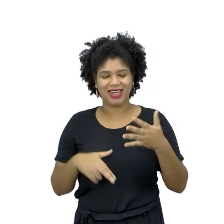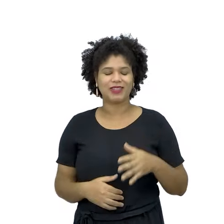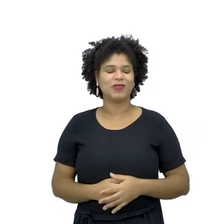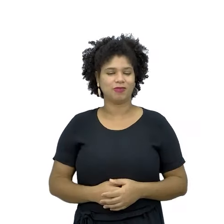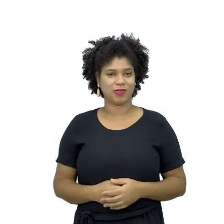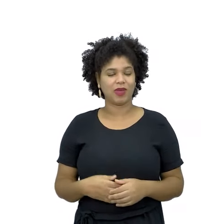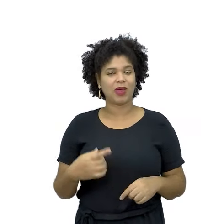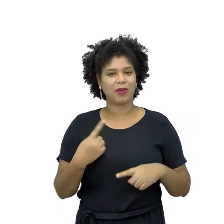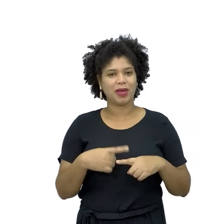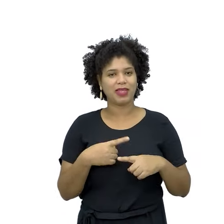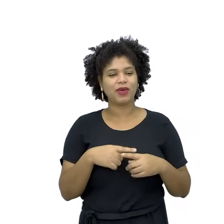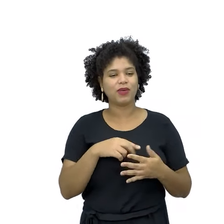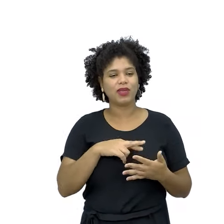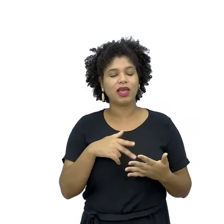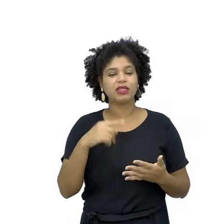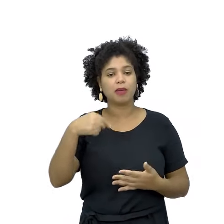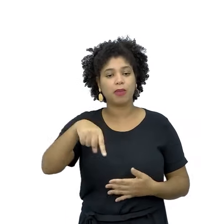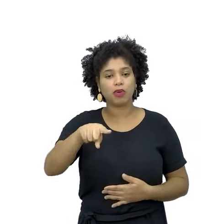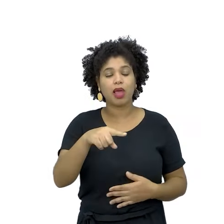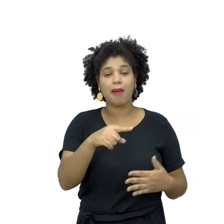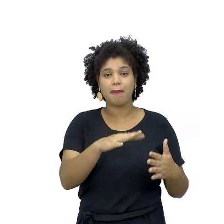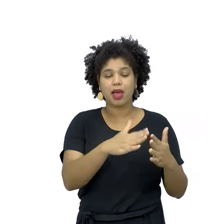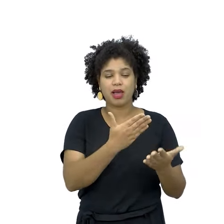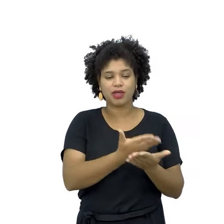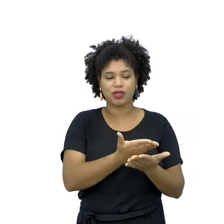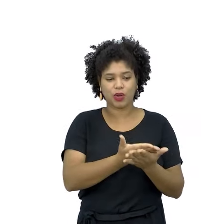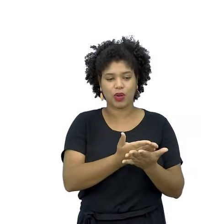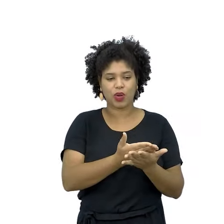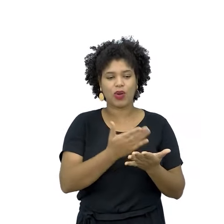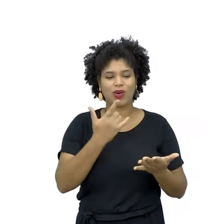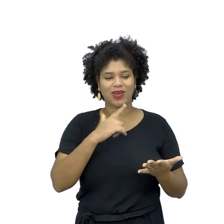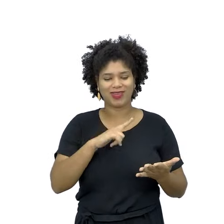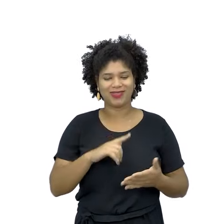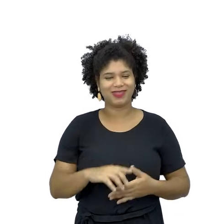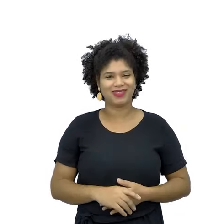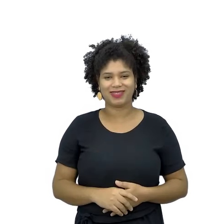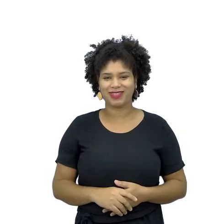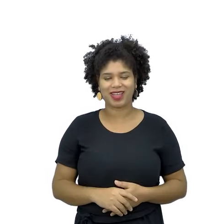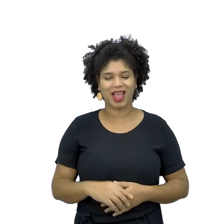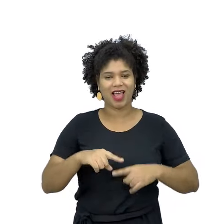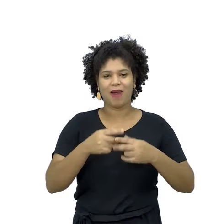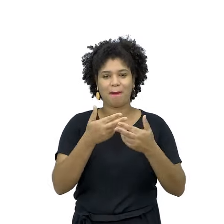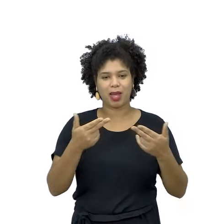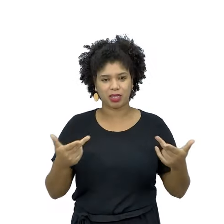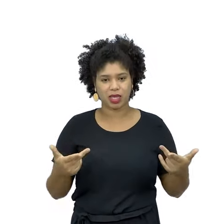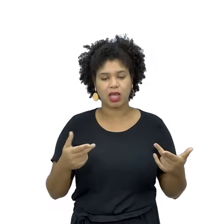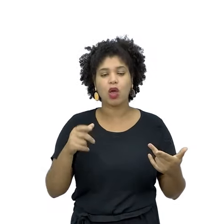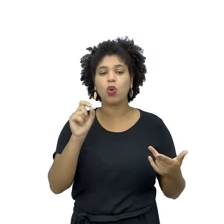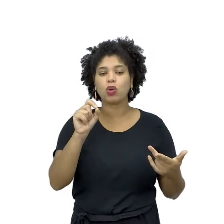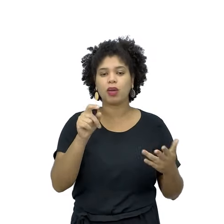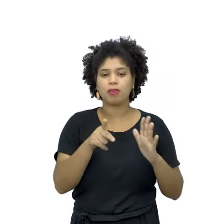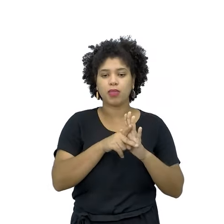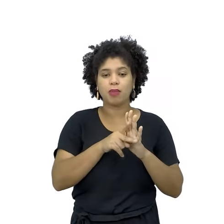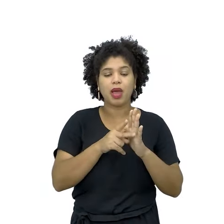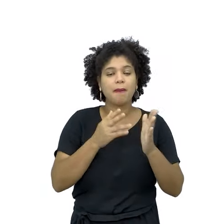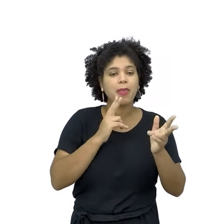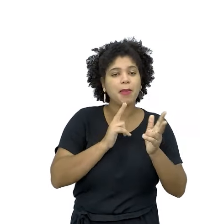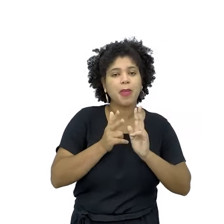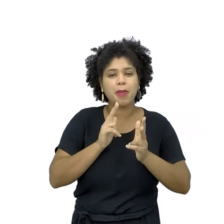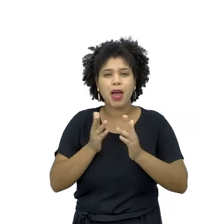quando a gente vai para a aula, a gente não lembre, mas está lá, é o material conversando com